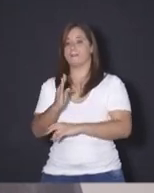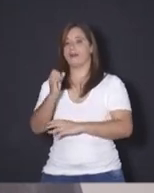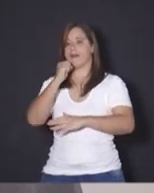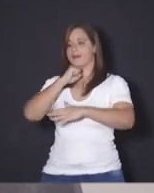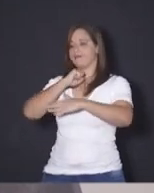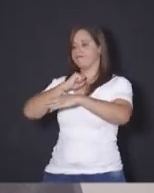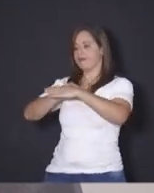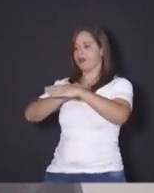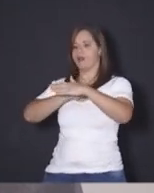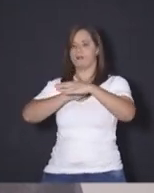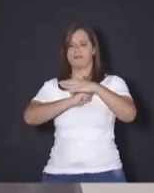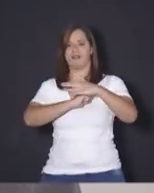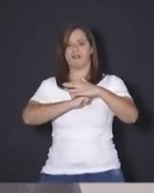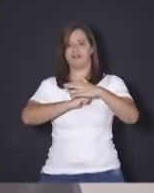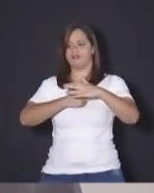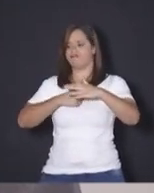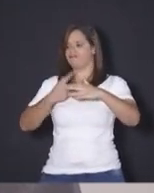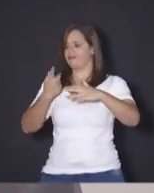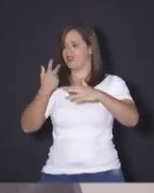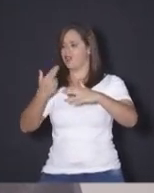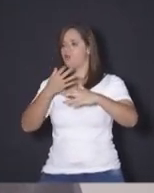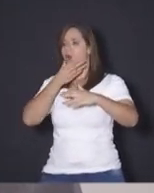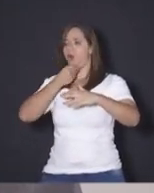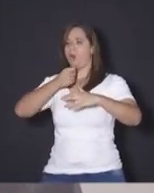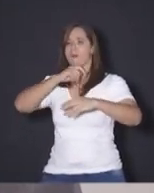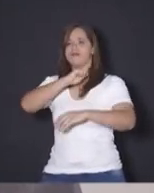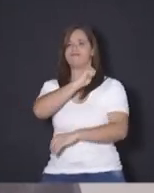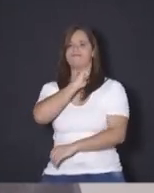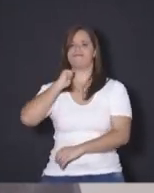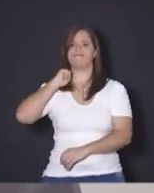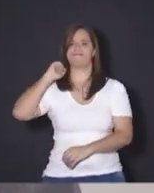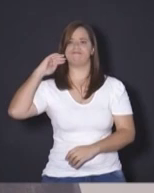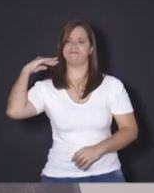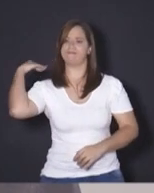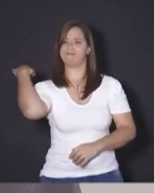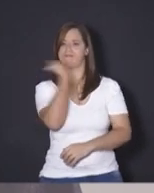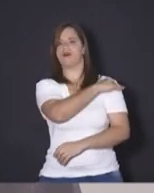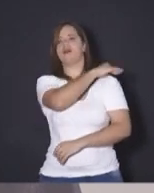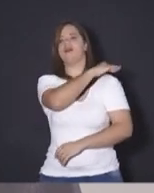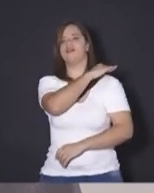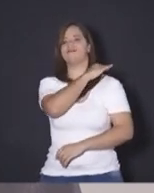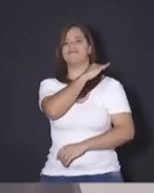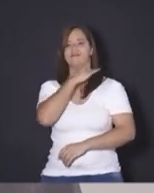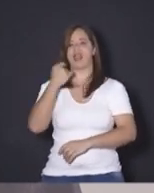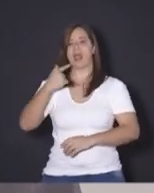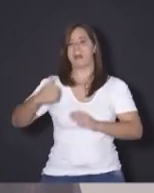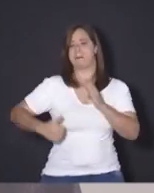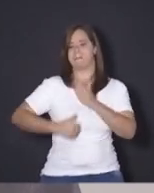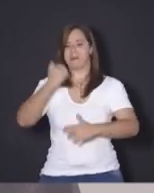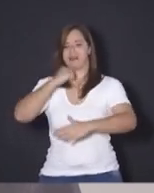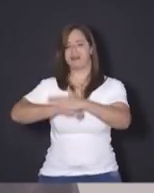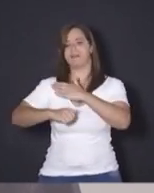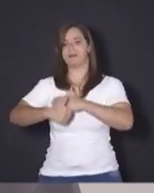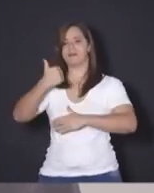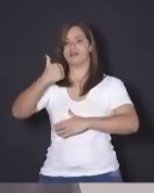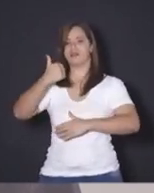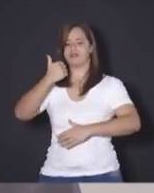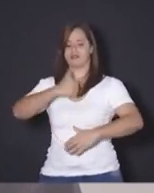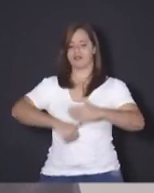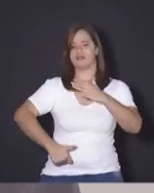é como um carrasco o carrasco mata duas vezes a primeira vez a segunda vez pelo